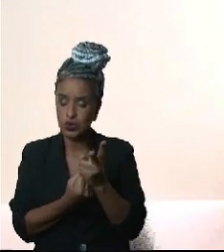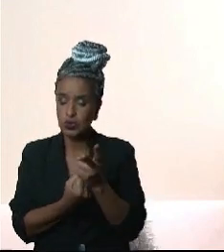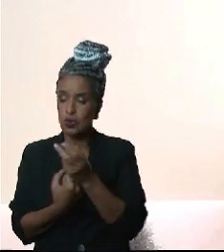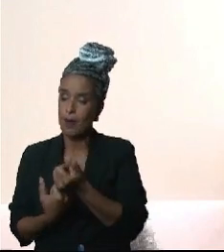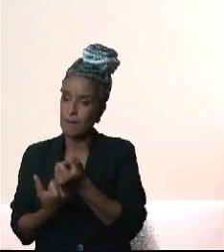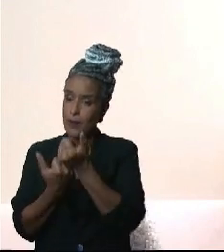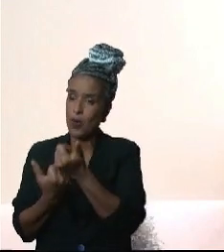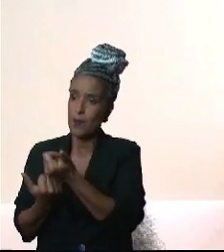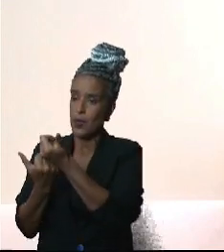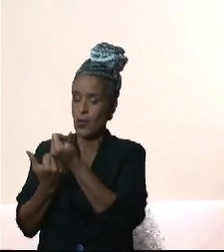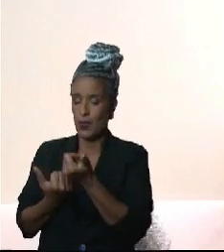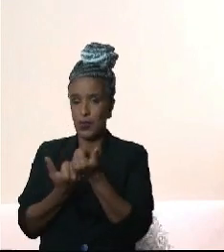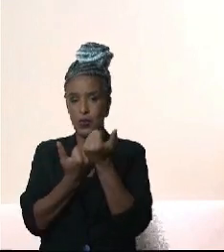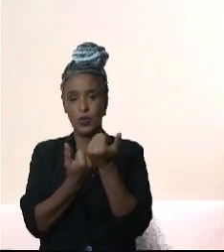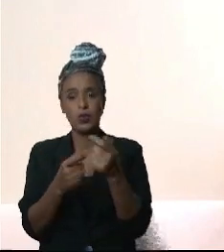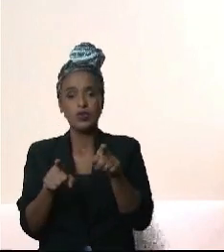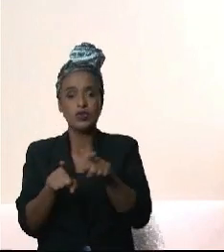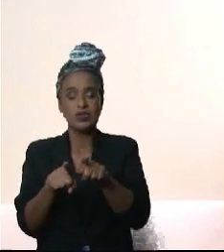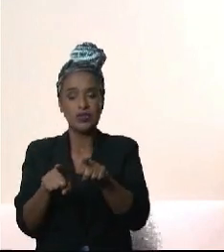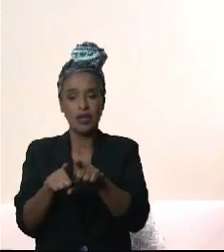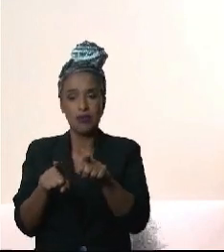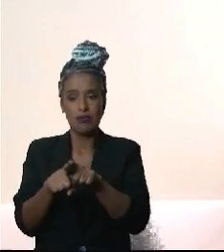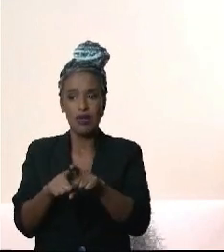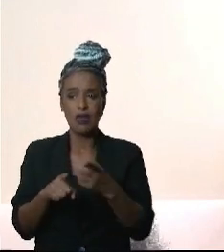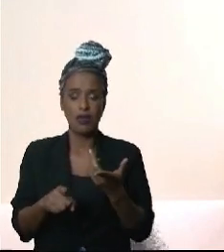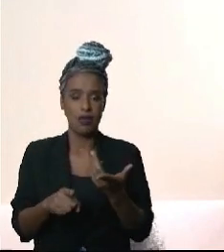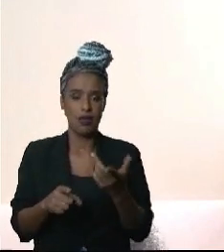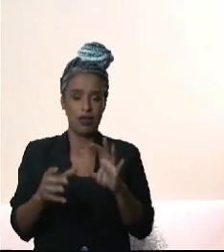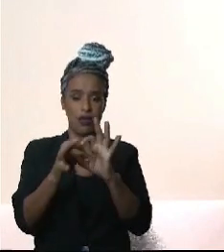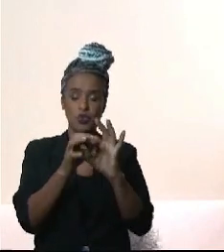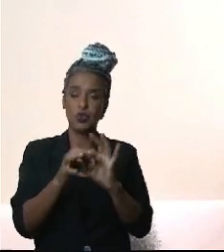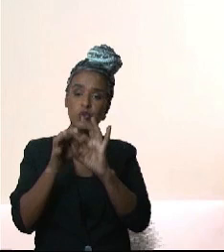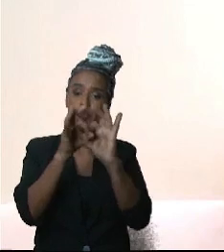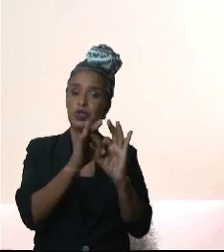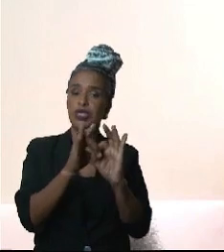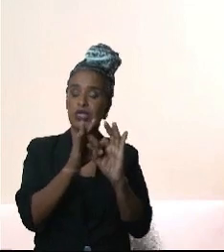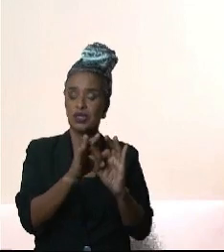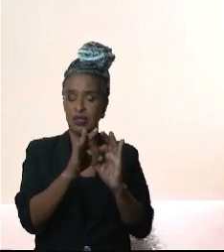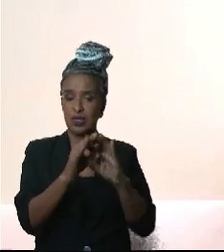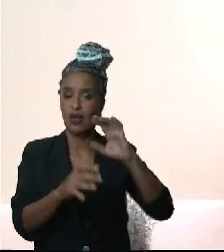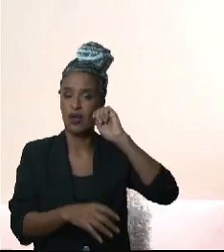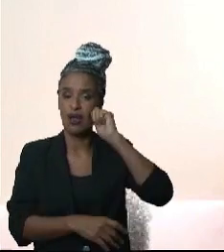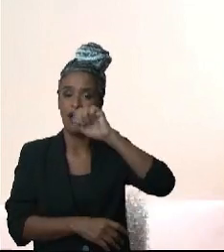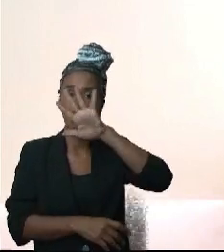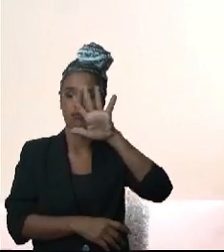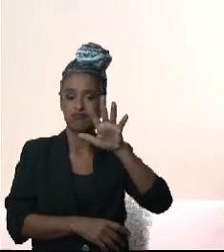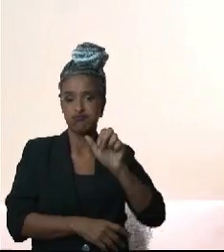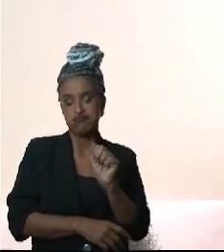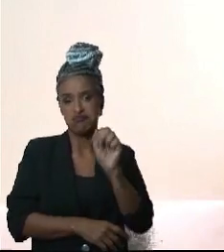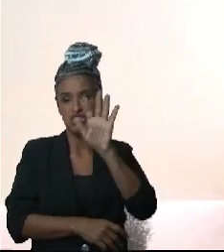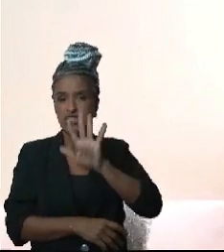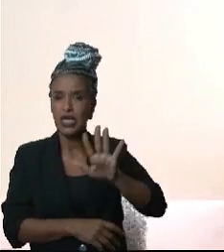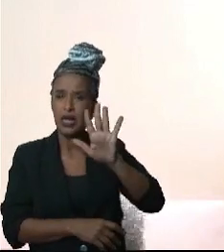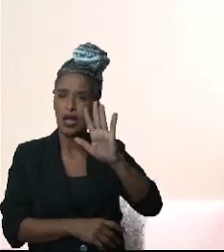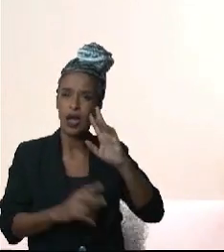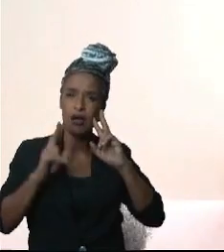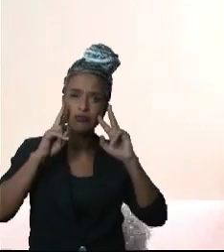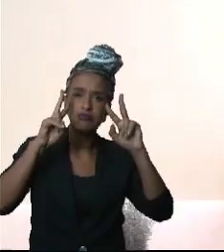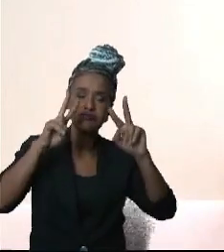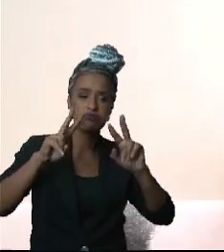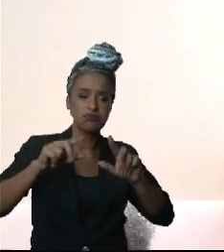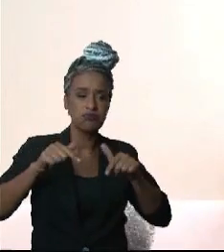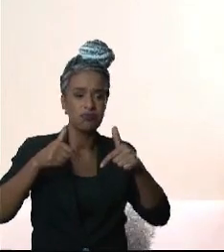também das nações da União Africana. De maneira mais geral e como